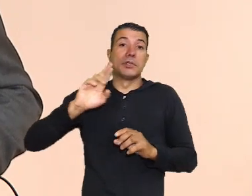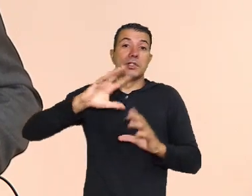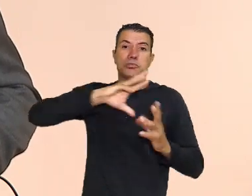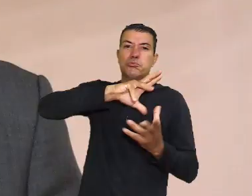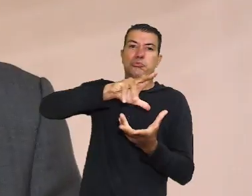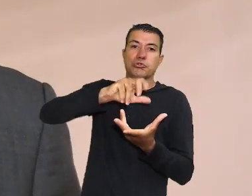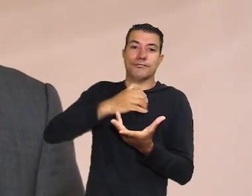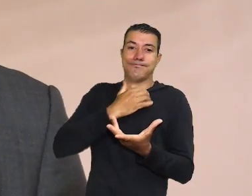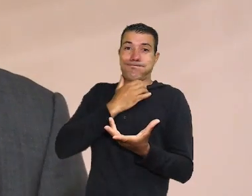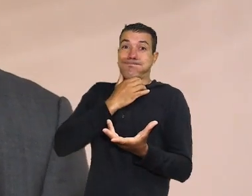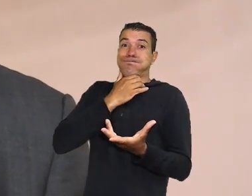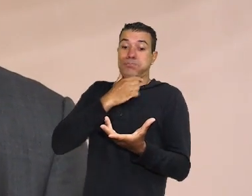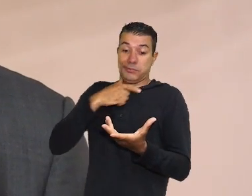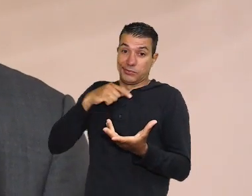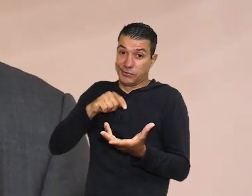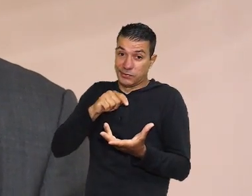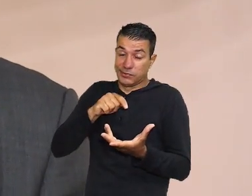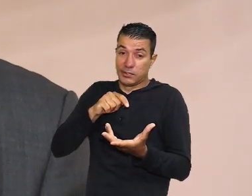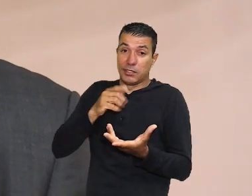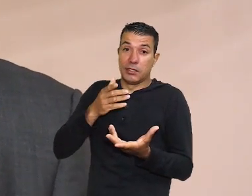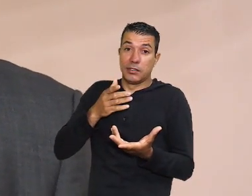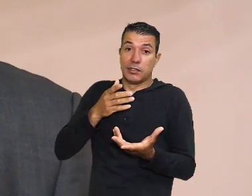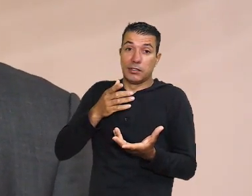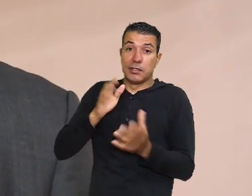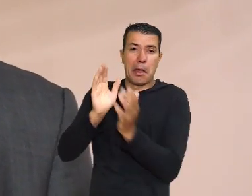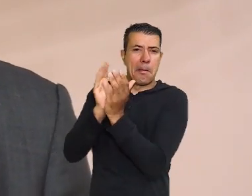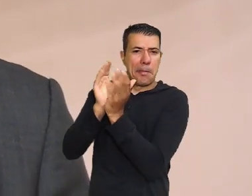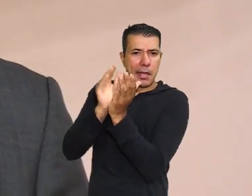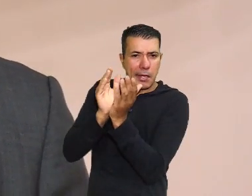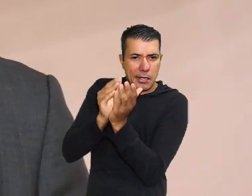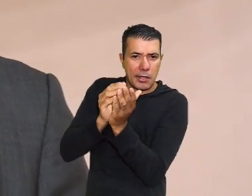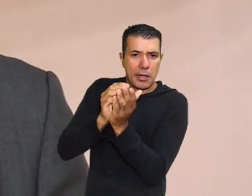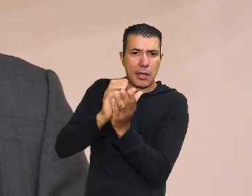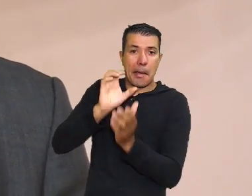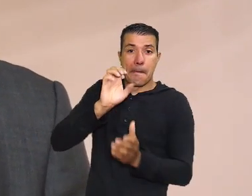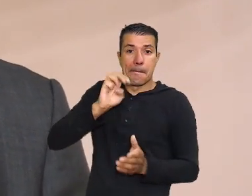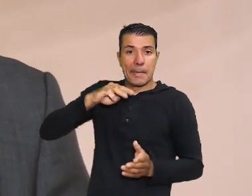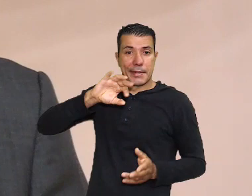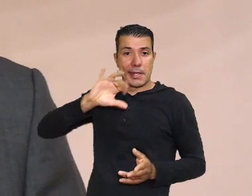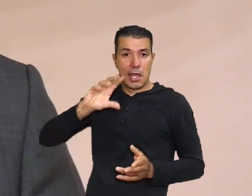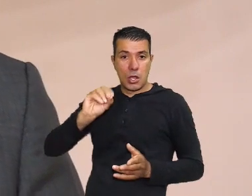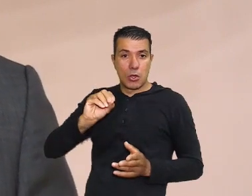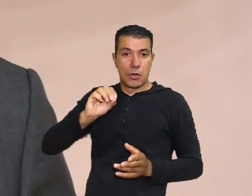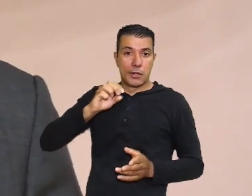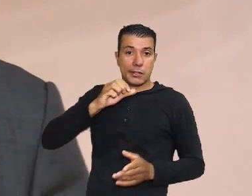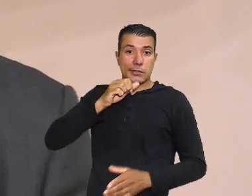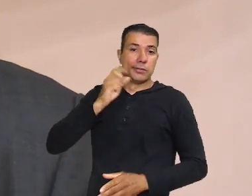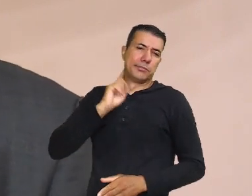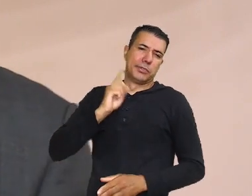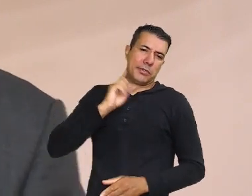Mundo em Crise. Nós temos pessoas lá de Pernambuco, Maceió, pessoas de